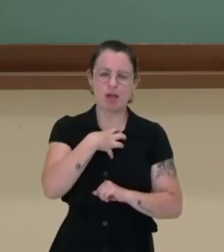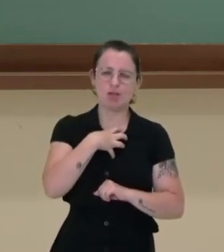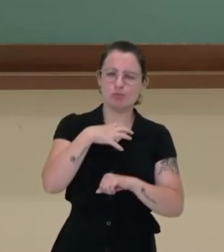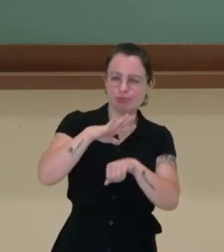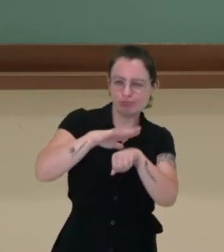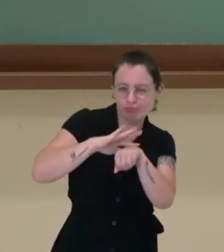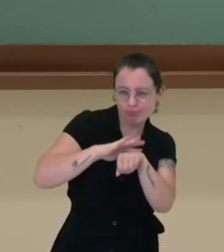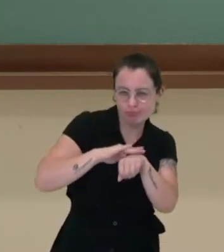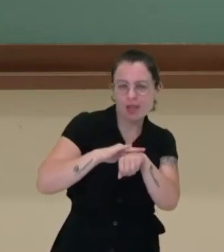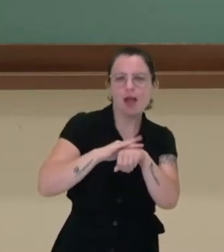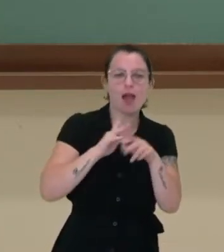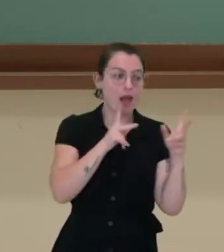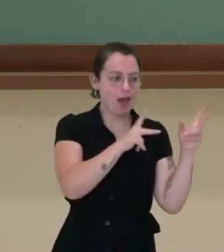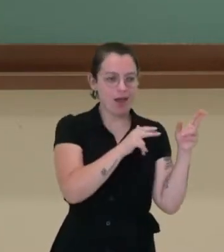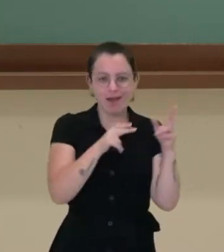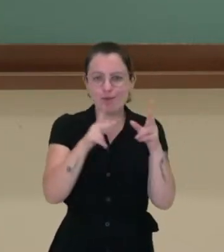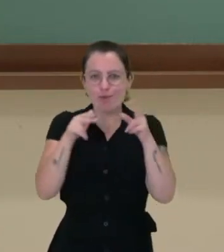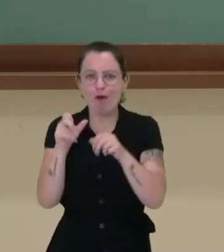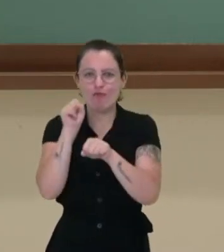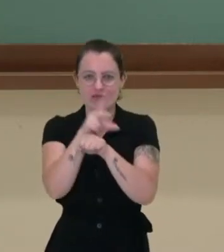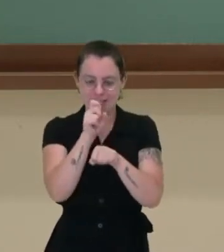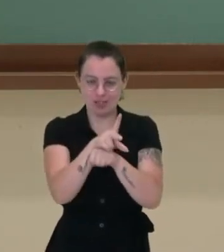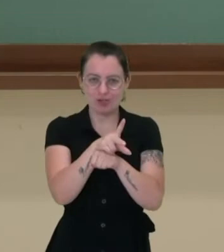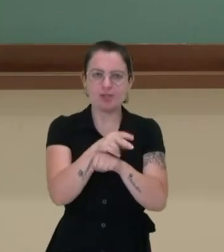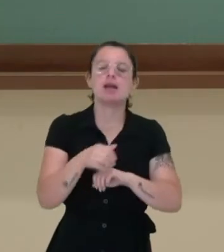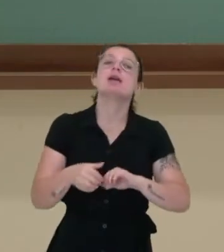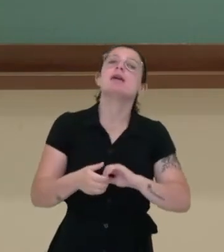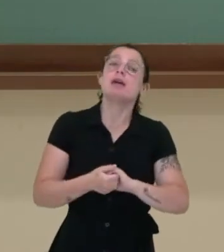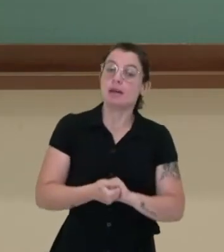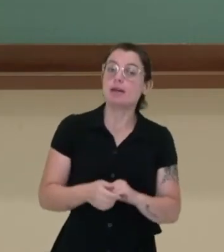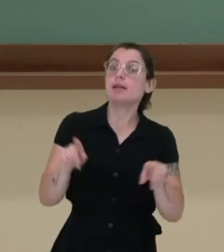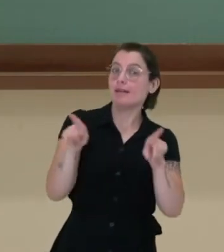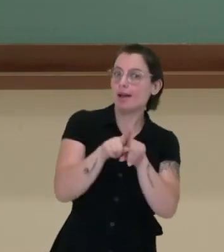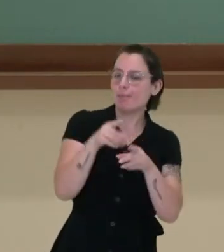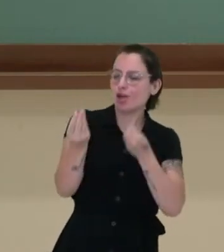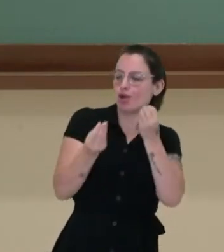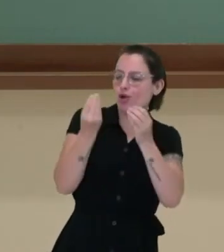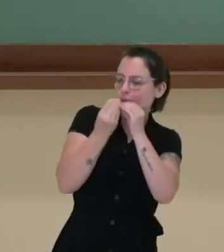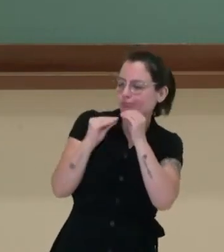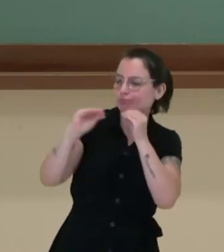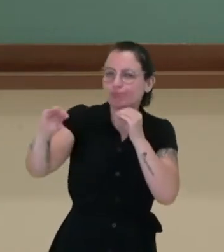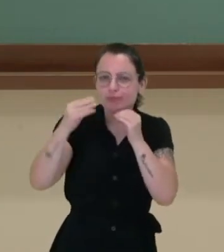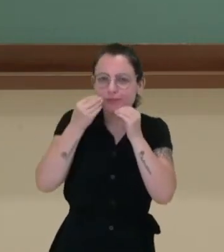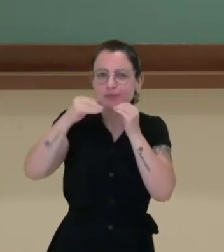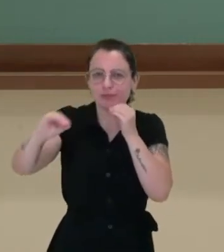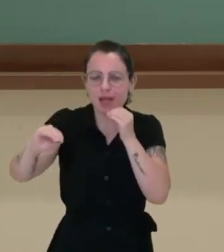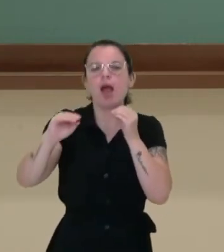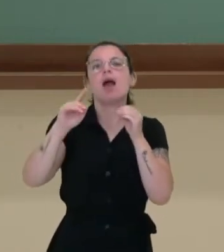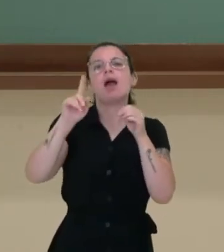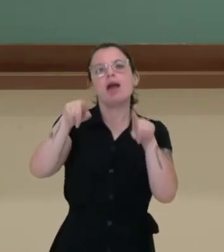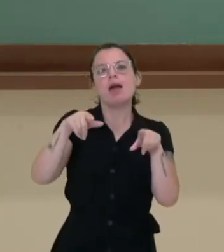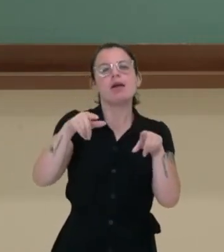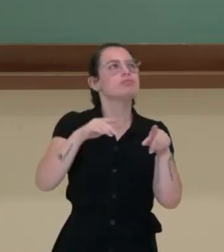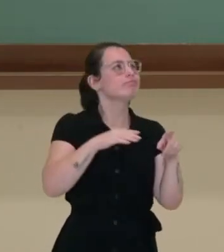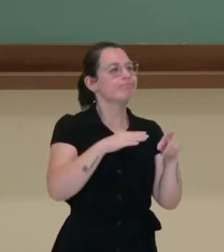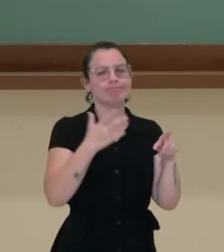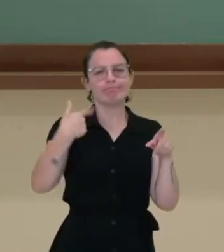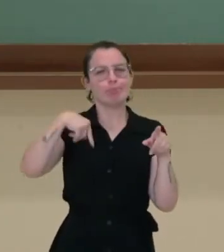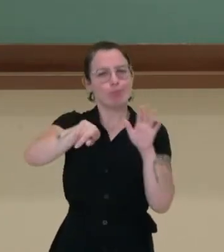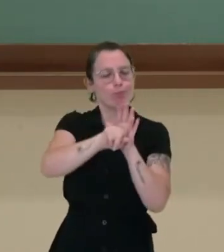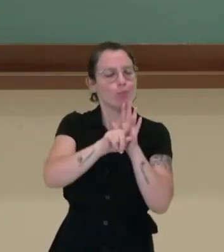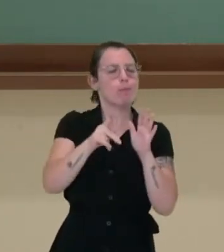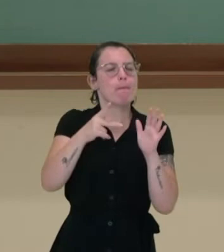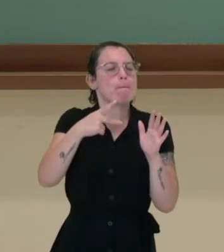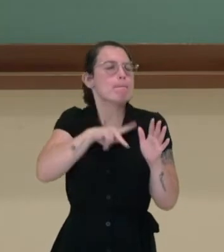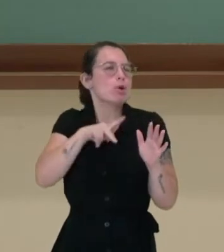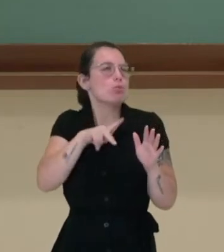de doenças virais, nós falamos está no ar, está no ambiente. E por isso